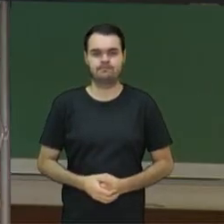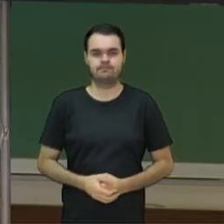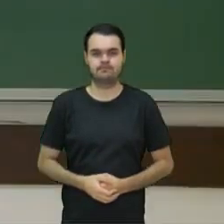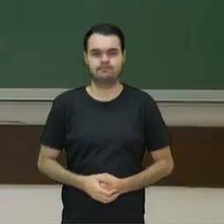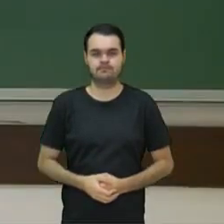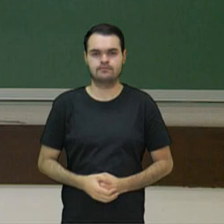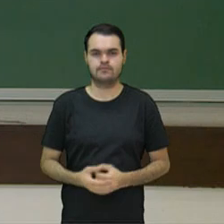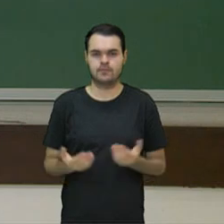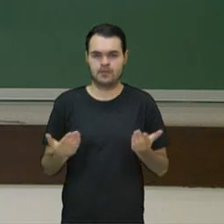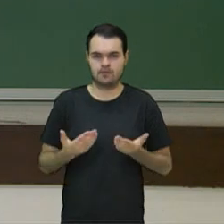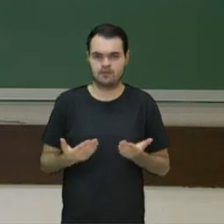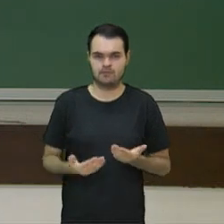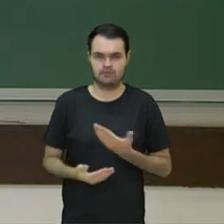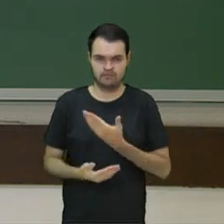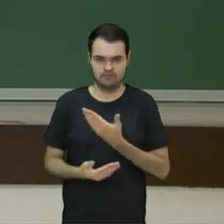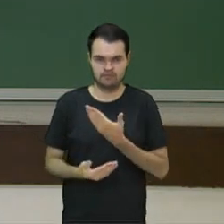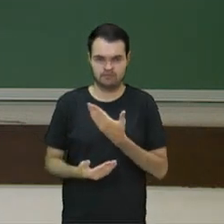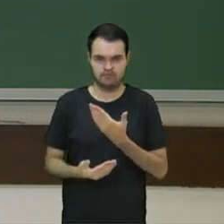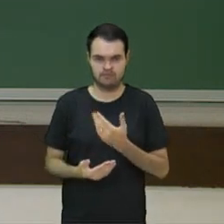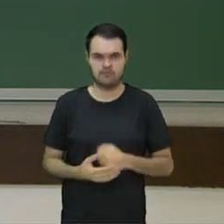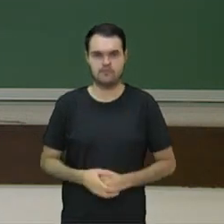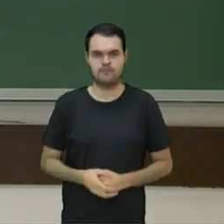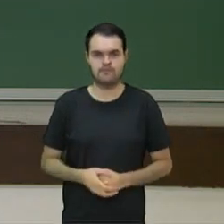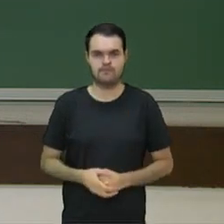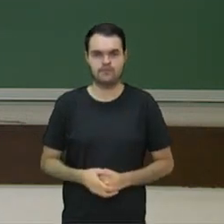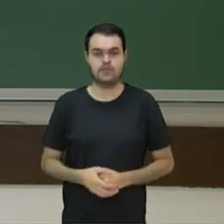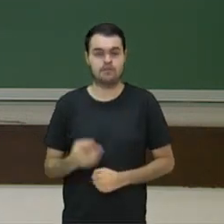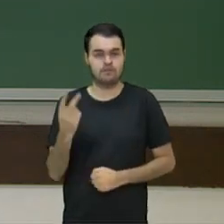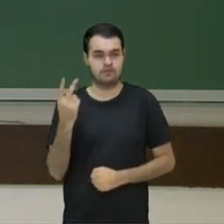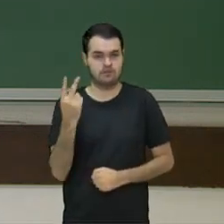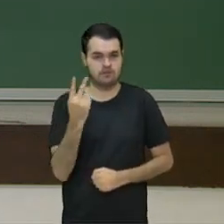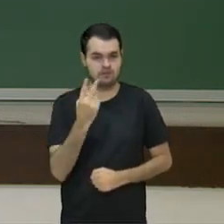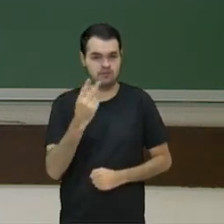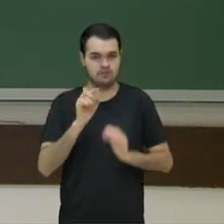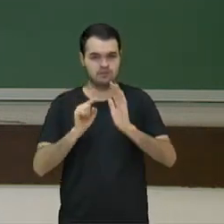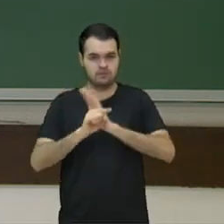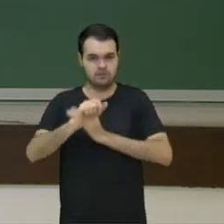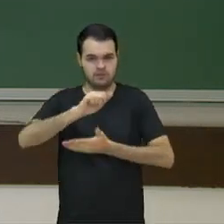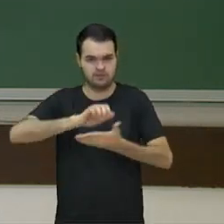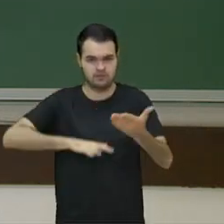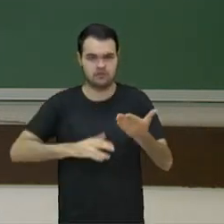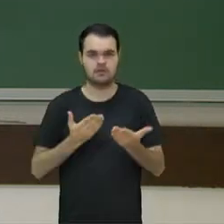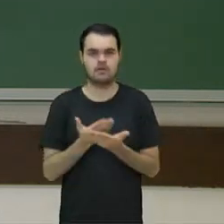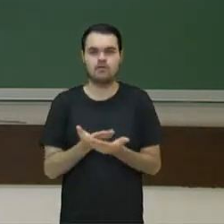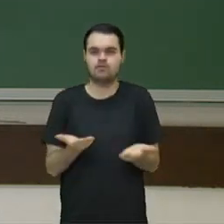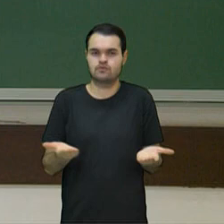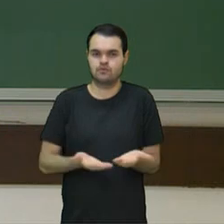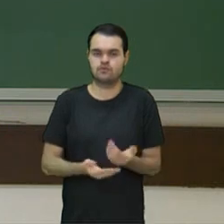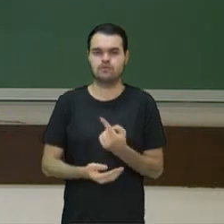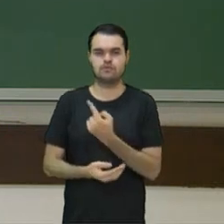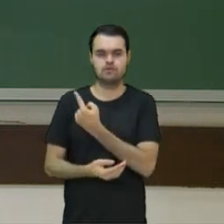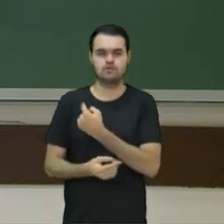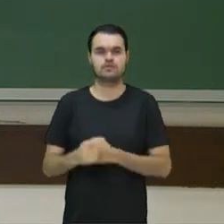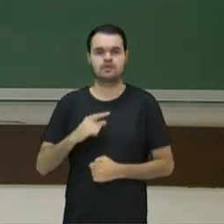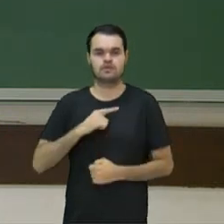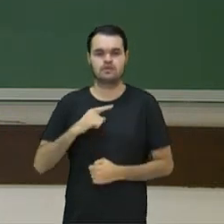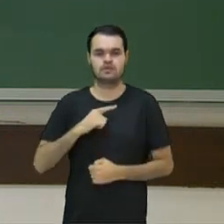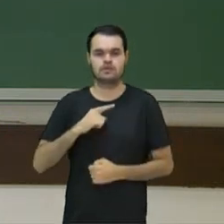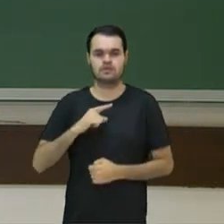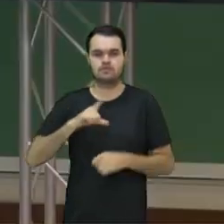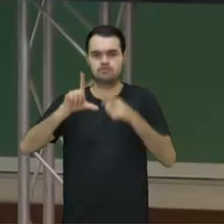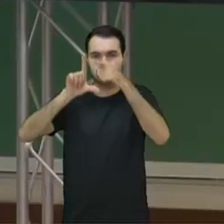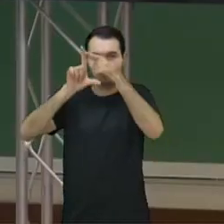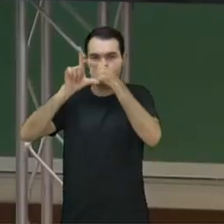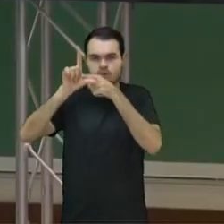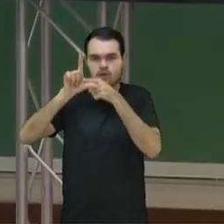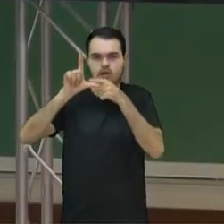Então nós vamos passar aqui para o segundo exercício da nossa aula de hoje. E esse exercício ele tem o gráfico que nós vimos lá,